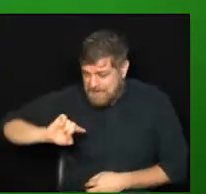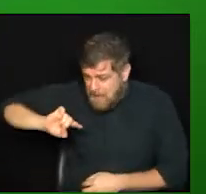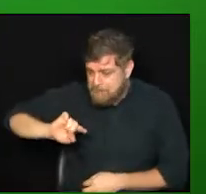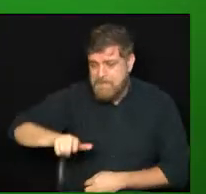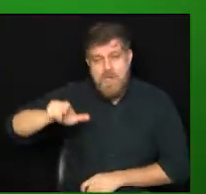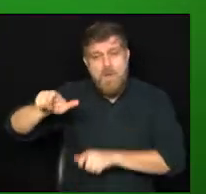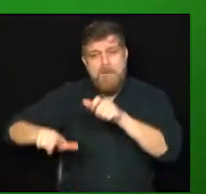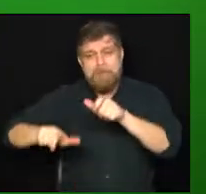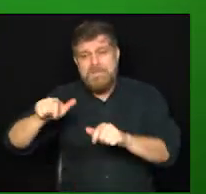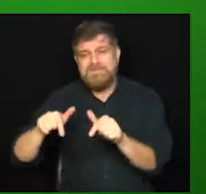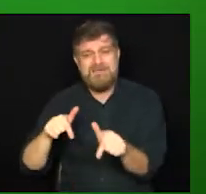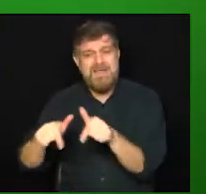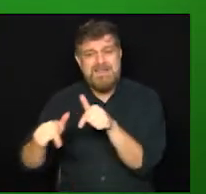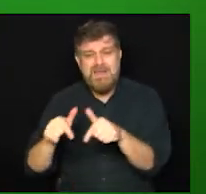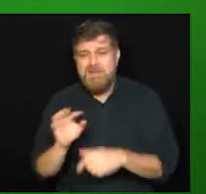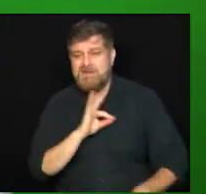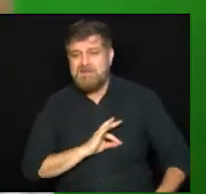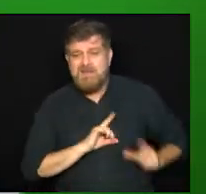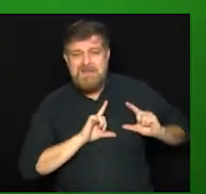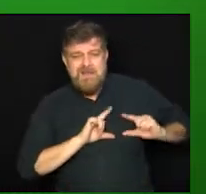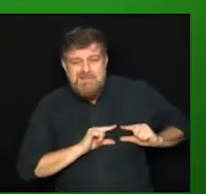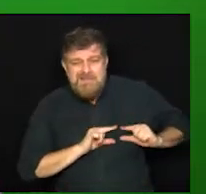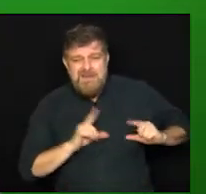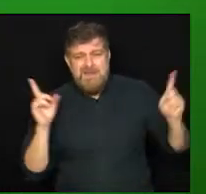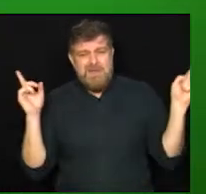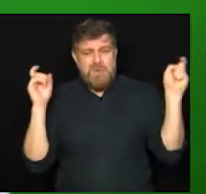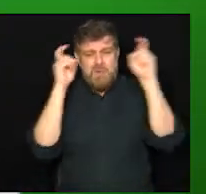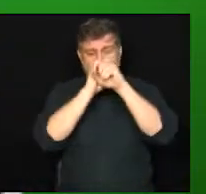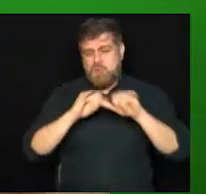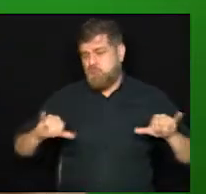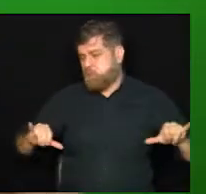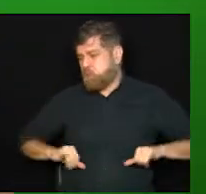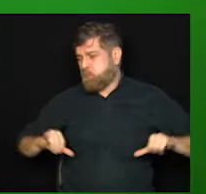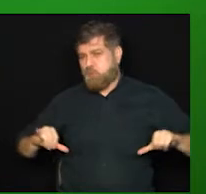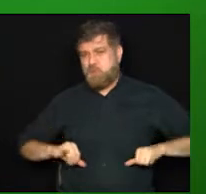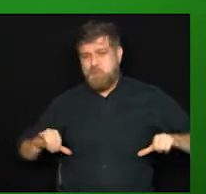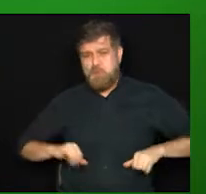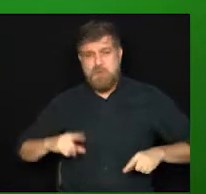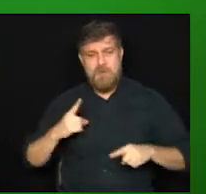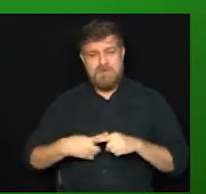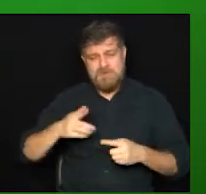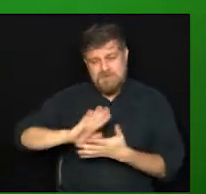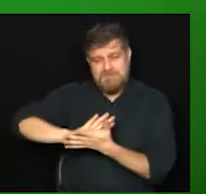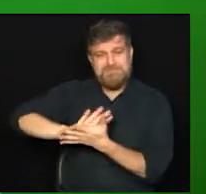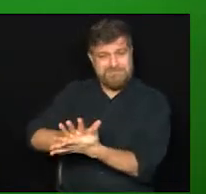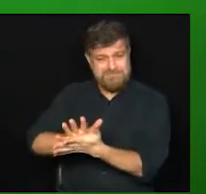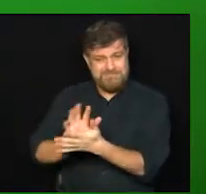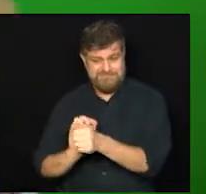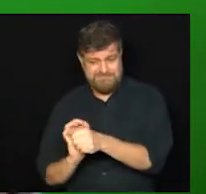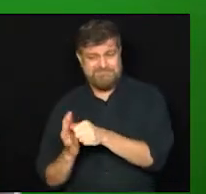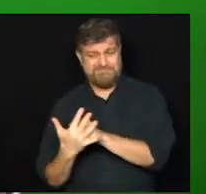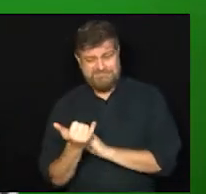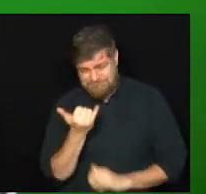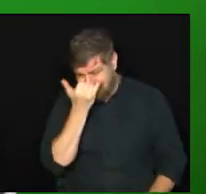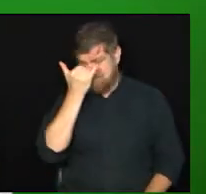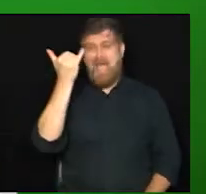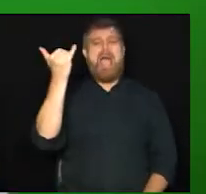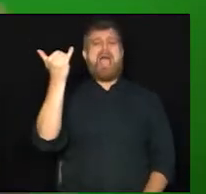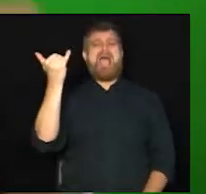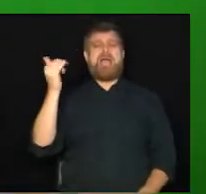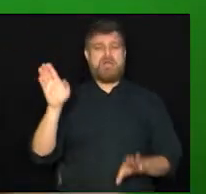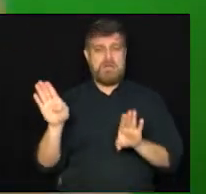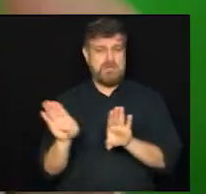trabalhadores passam dificuldade, porque de uma forma ou de outra foi atingido pela pandemia, foi atingido pela